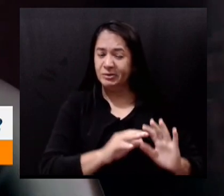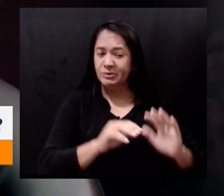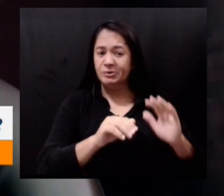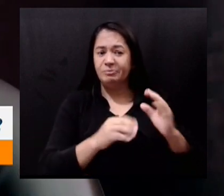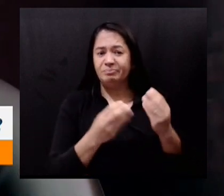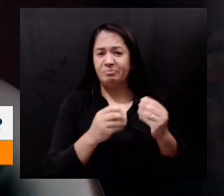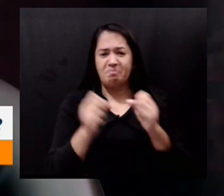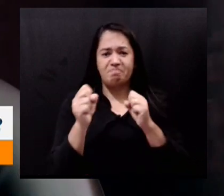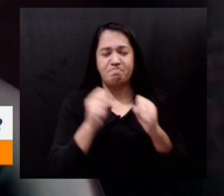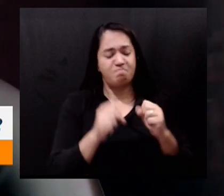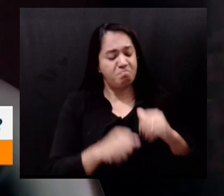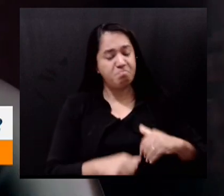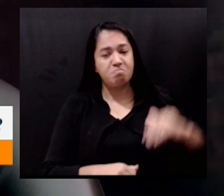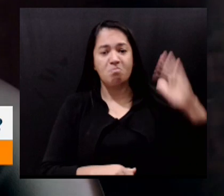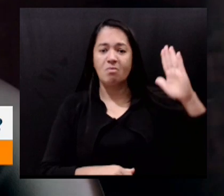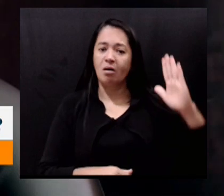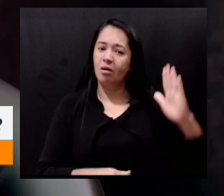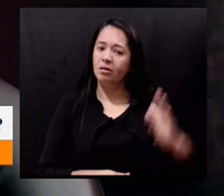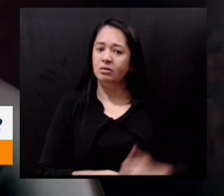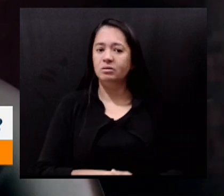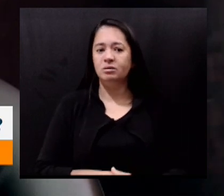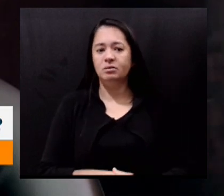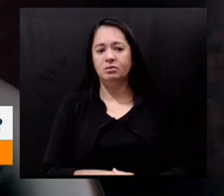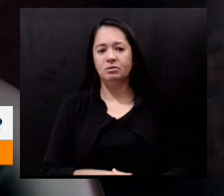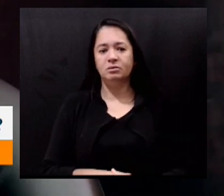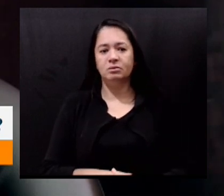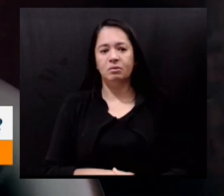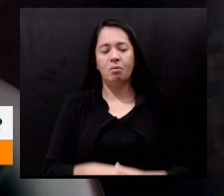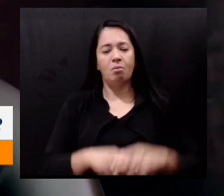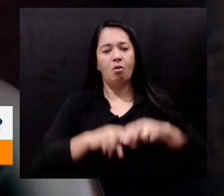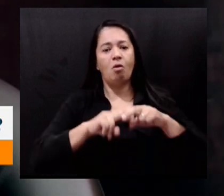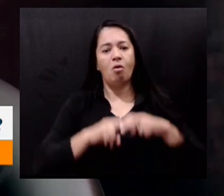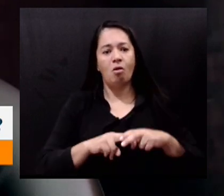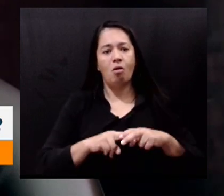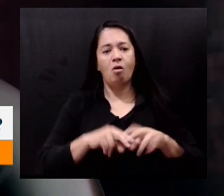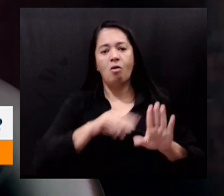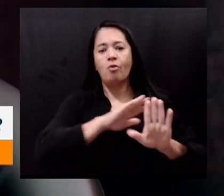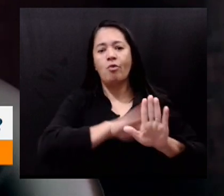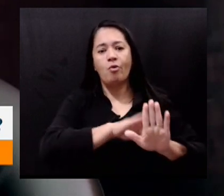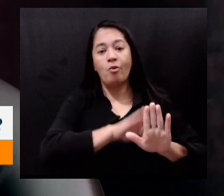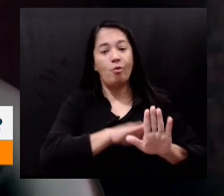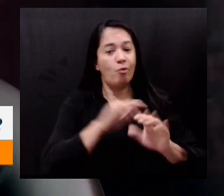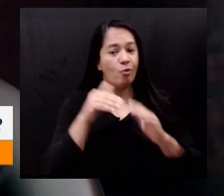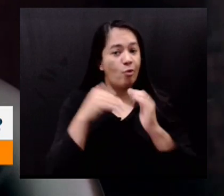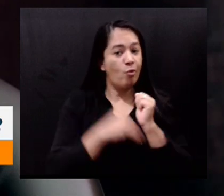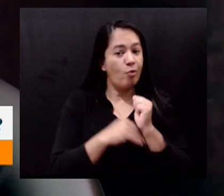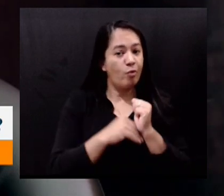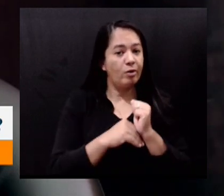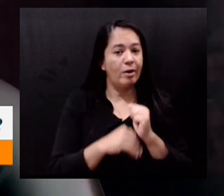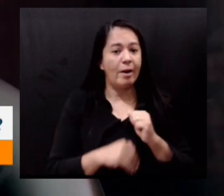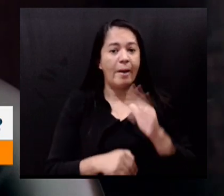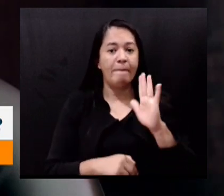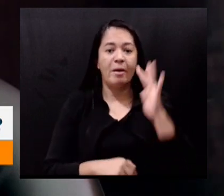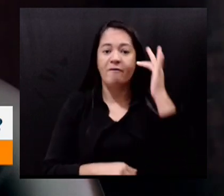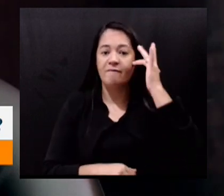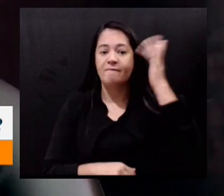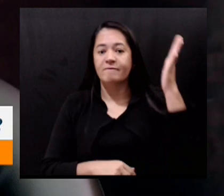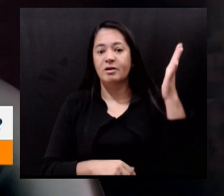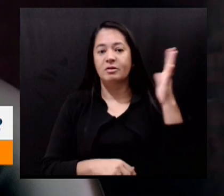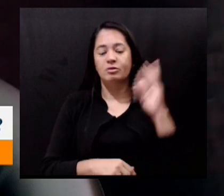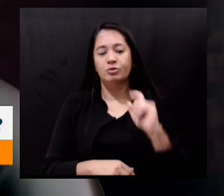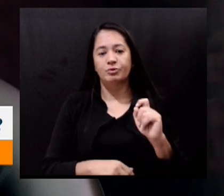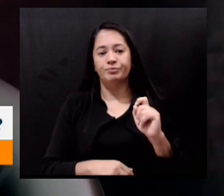potencializado, Sim. em função do anonimato. Então é muito mais fácil, de certa